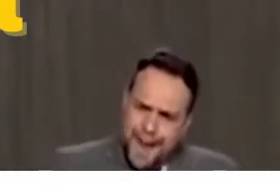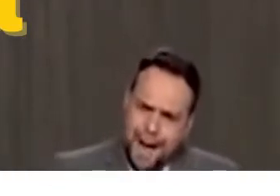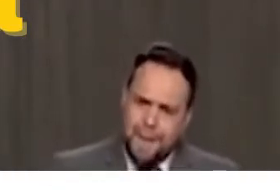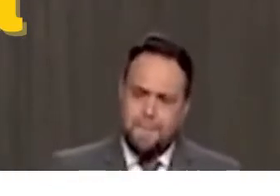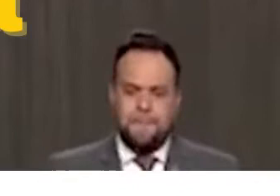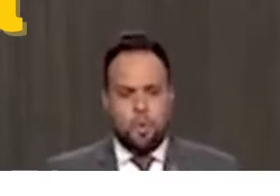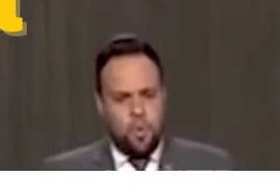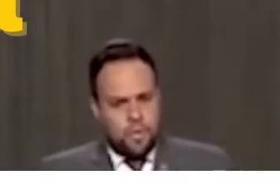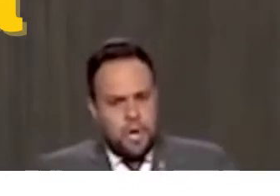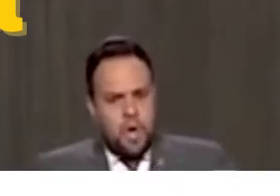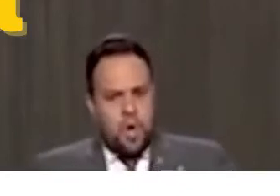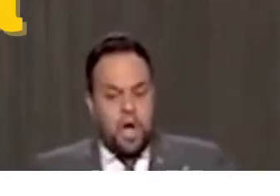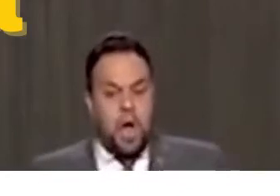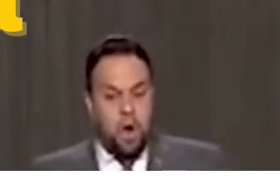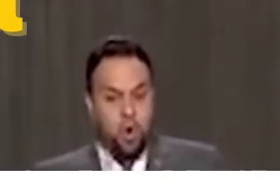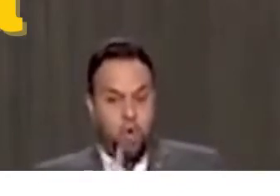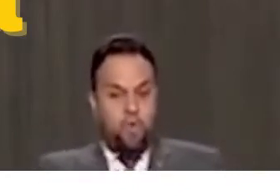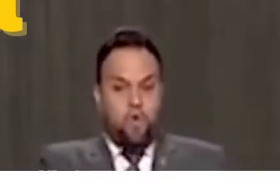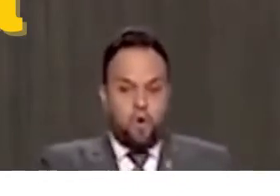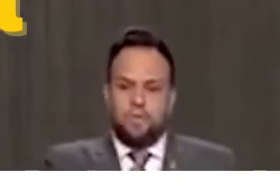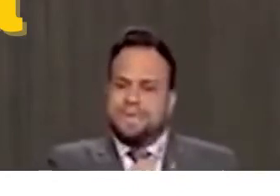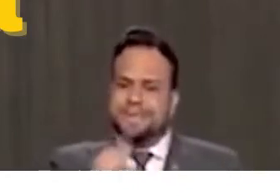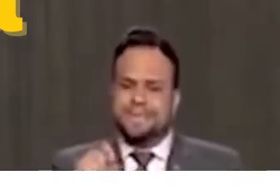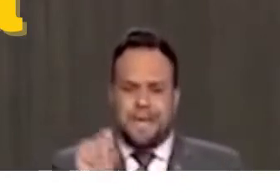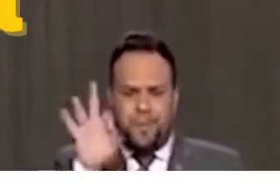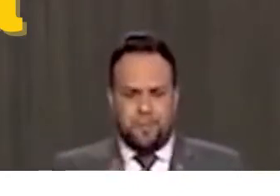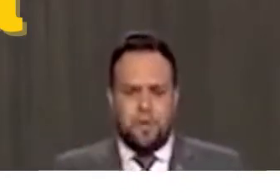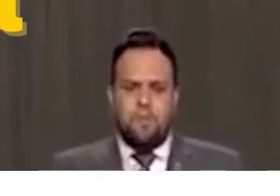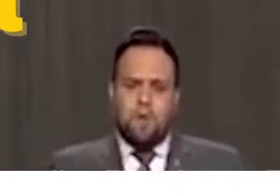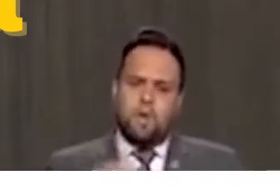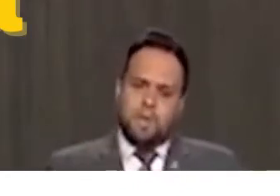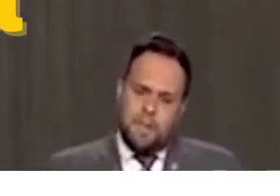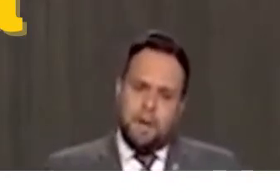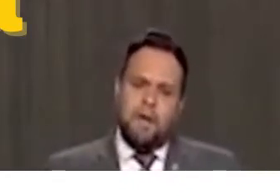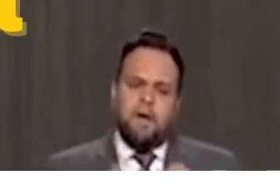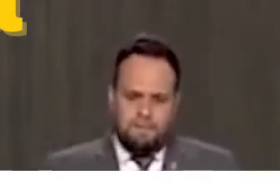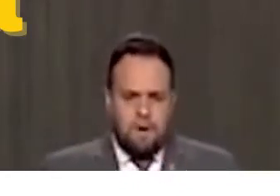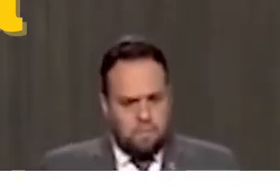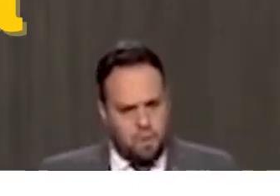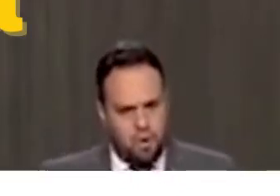a minha normalidade, agora trabalho 100% e vamos em frente.